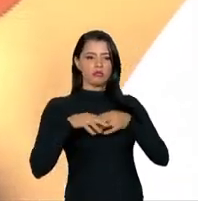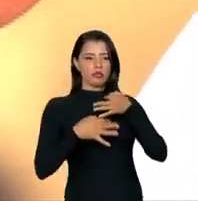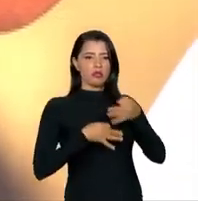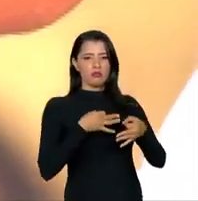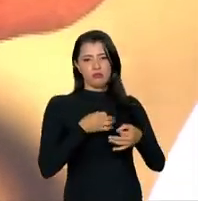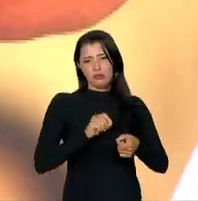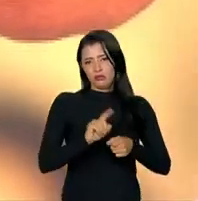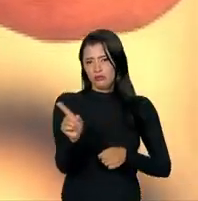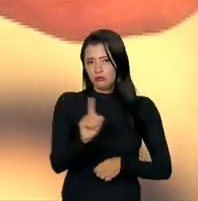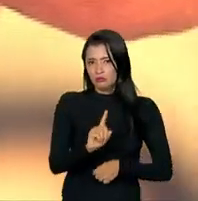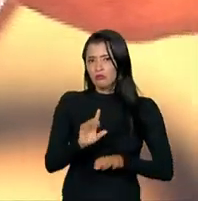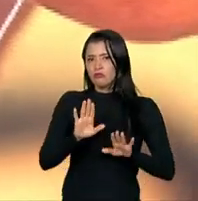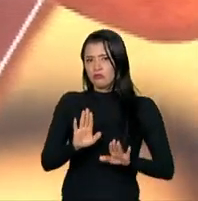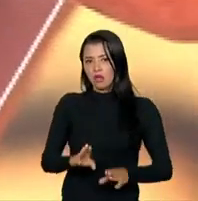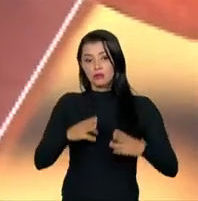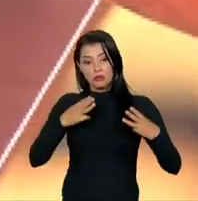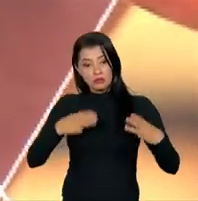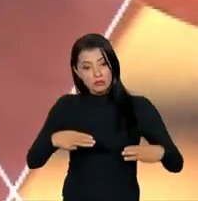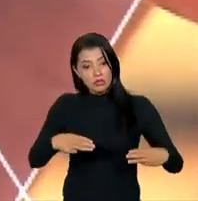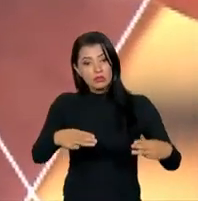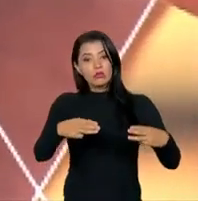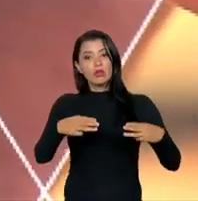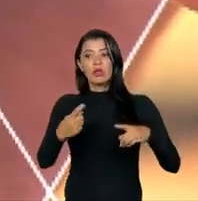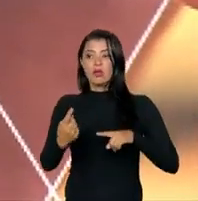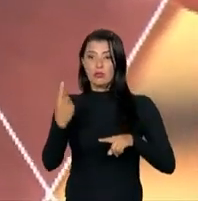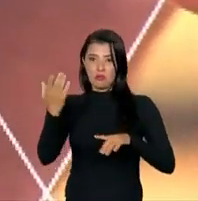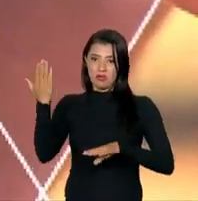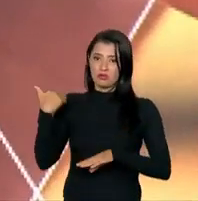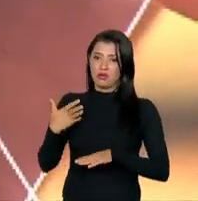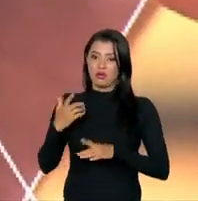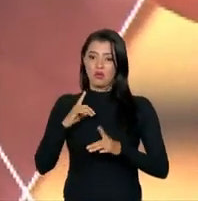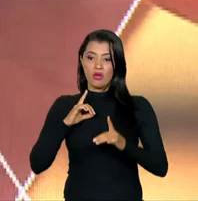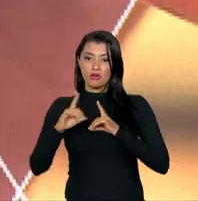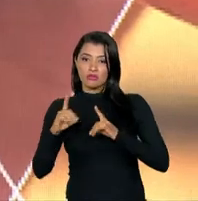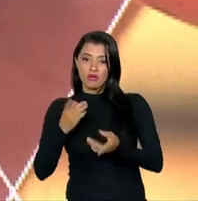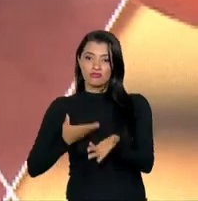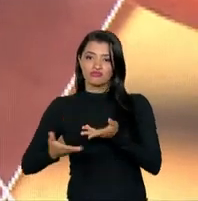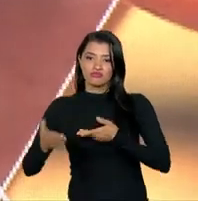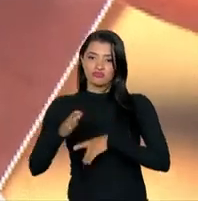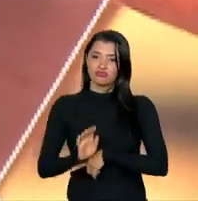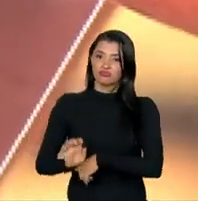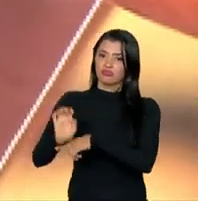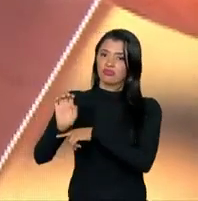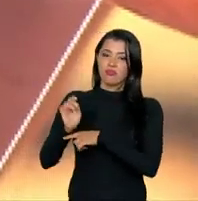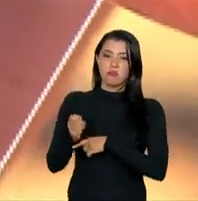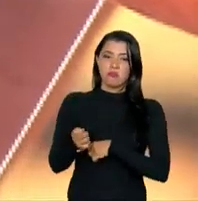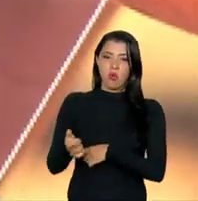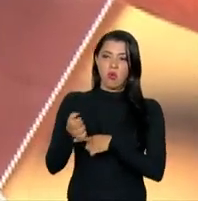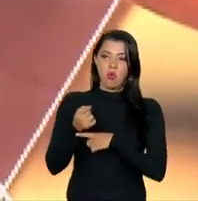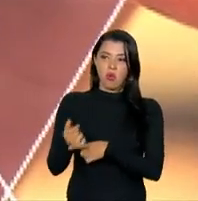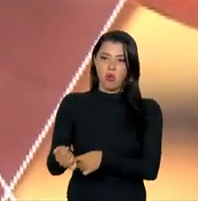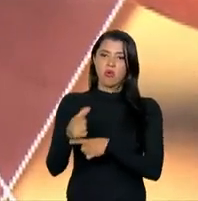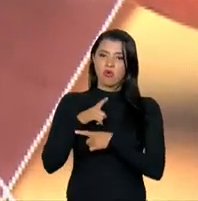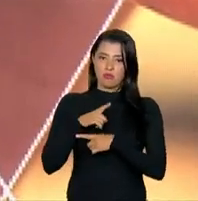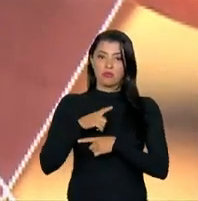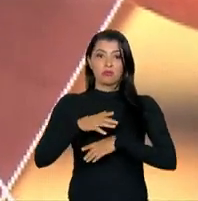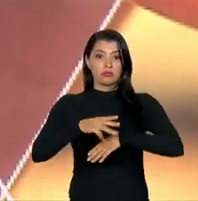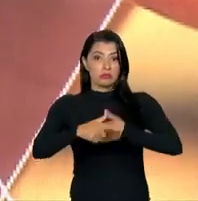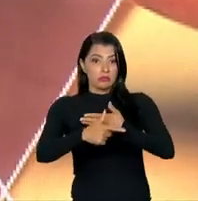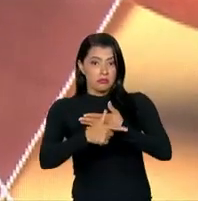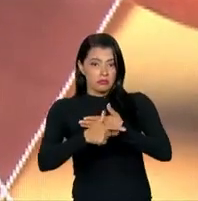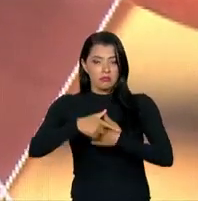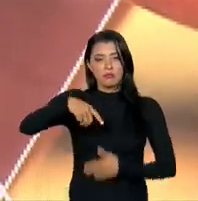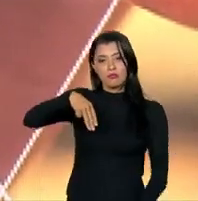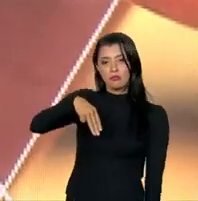que esteve um pouco ausente do diálogo com os entes federados. Porque o papel do MEC, para mim, é esse. O papel do MEC não é...